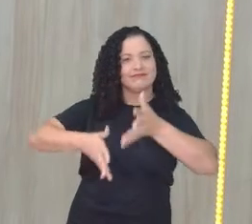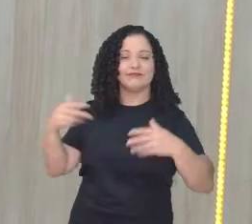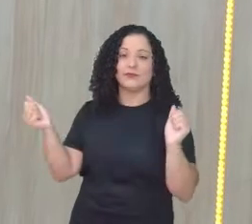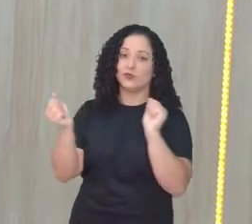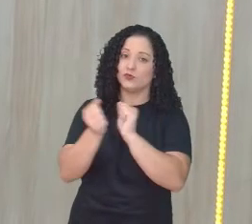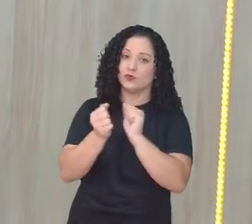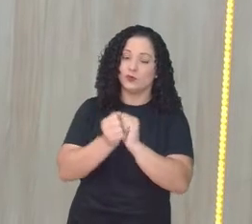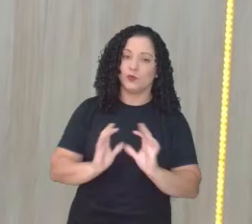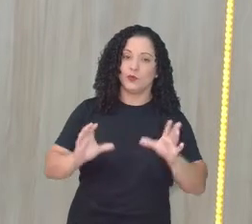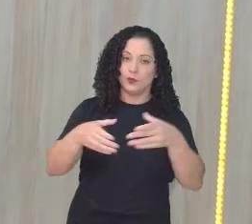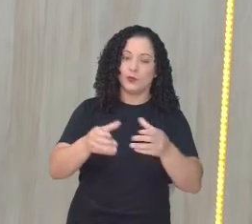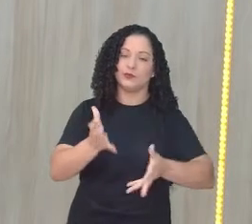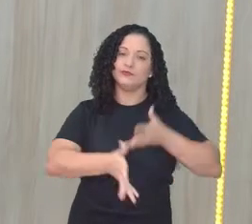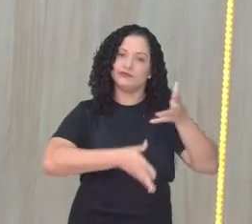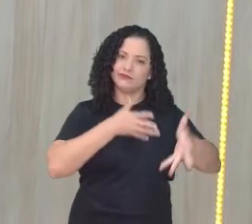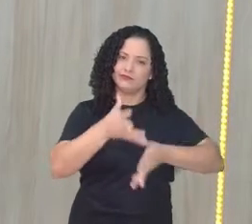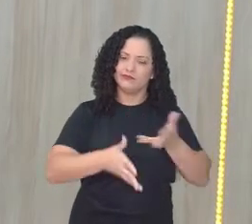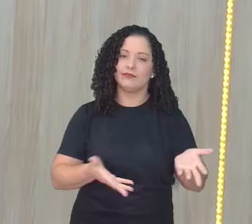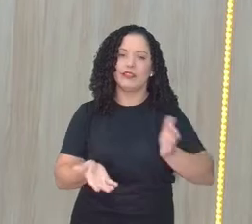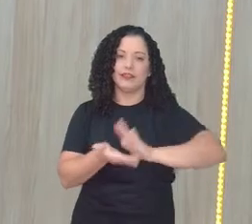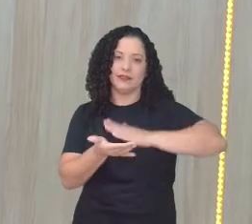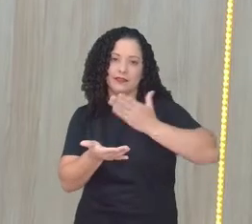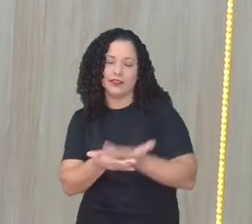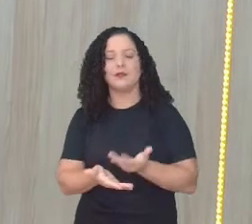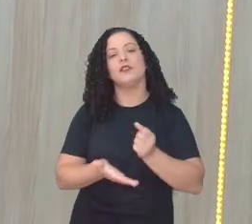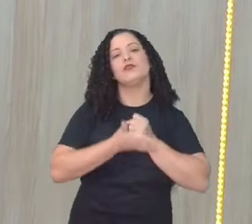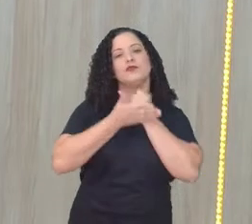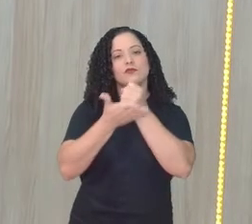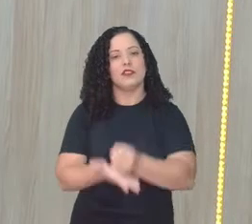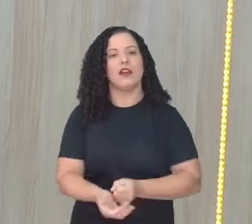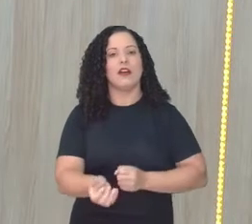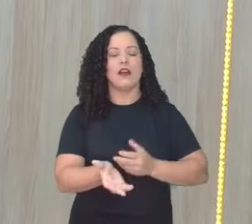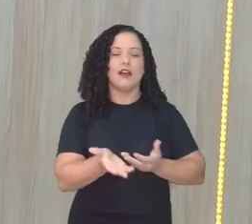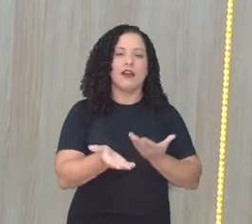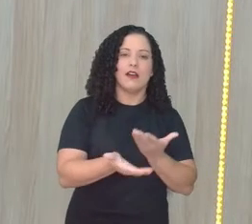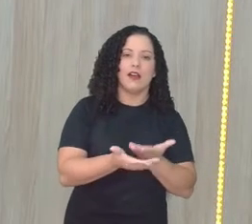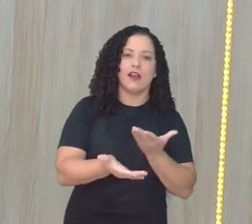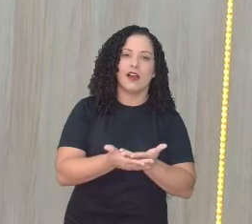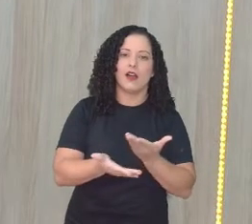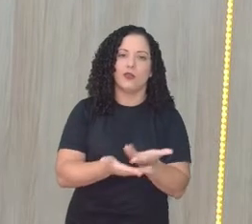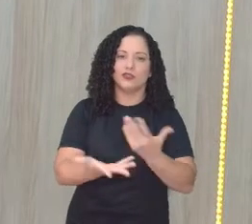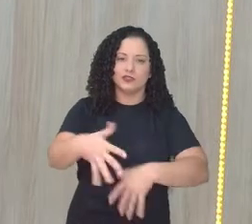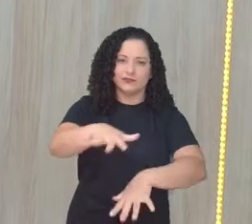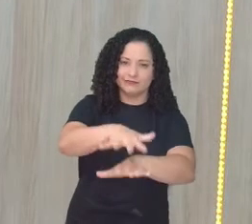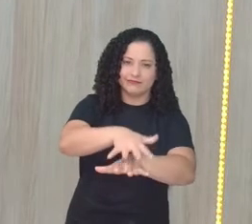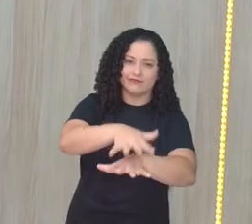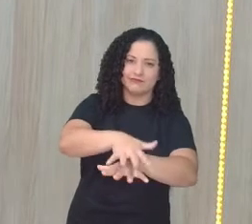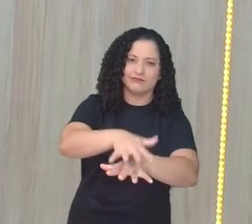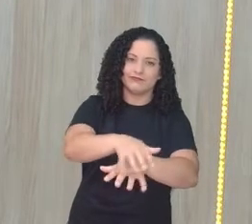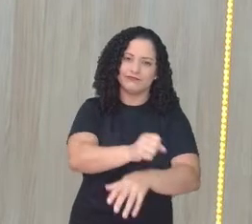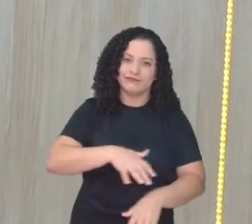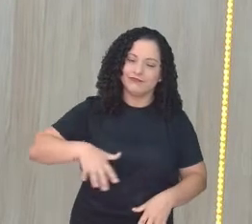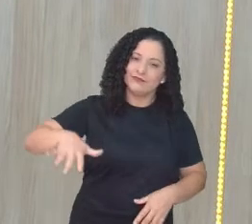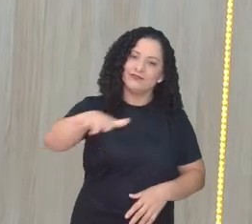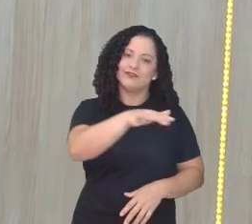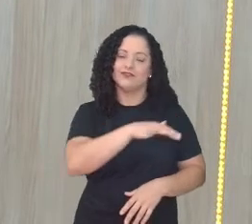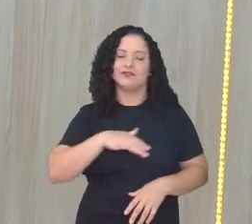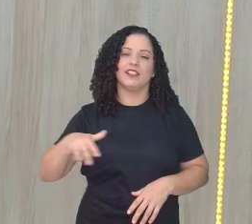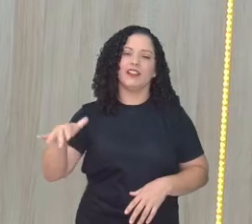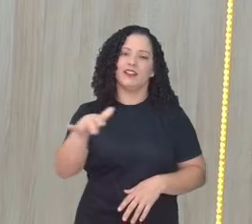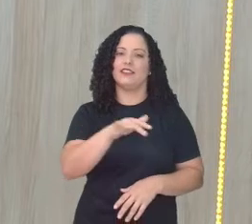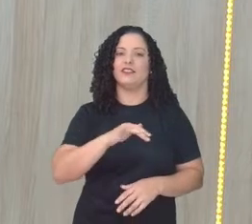equipe de intérprete de Libras, nos ajudam para que nossas aulas se tornem mais acessíveis para todos e